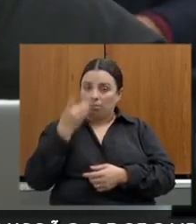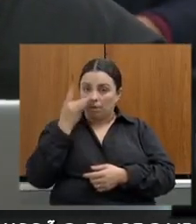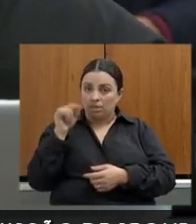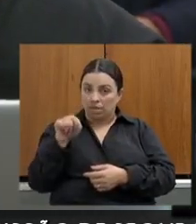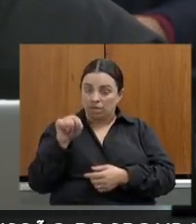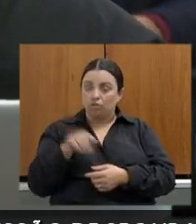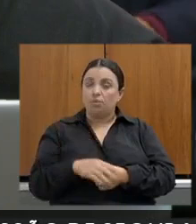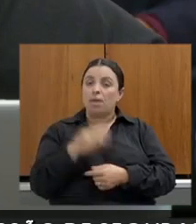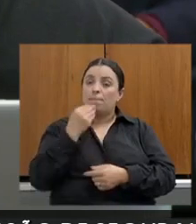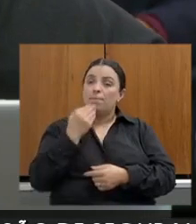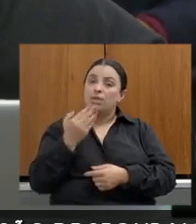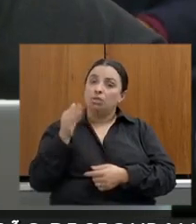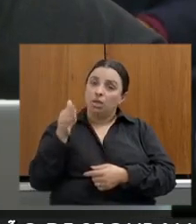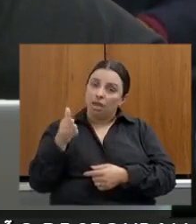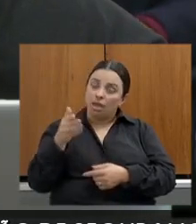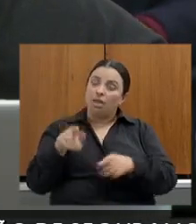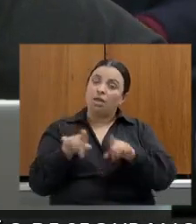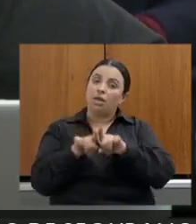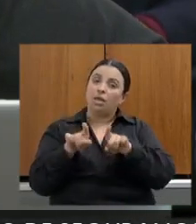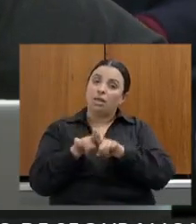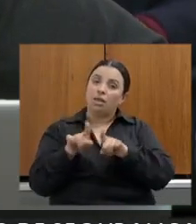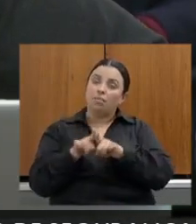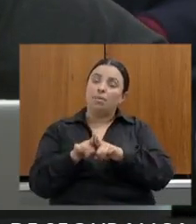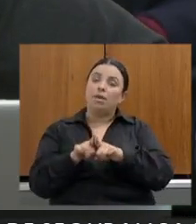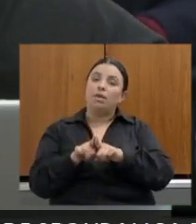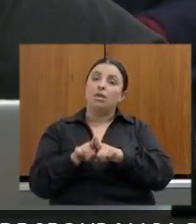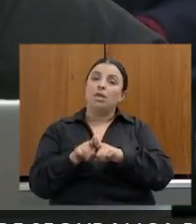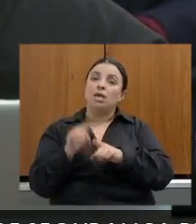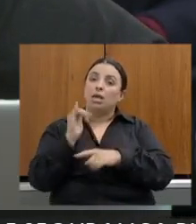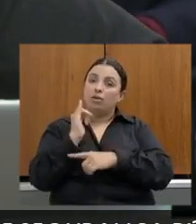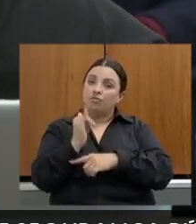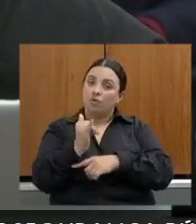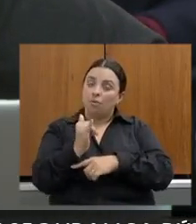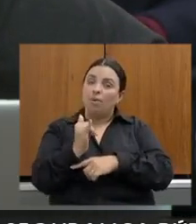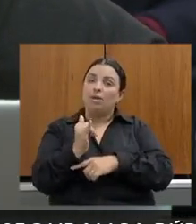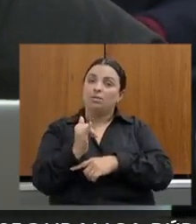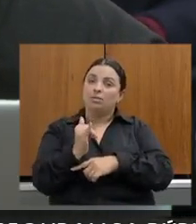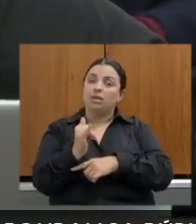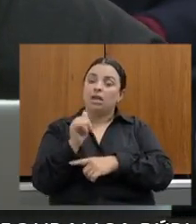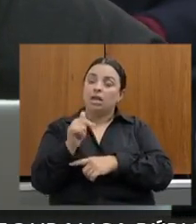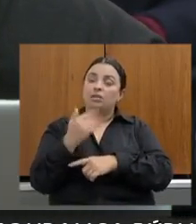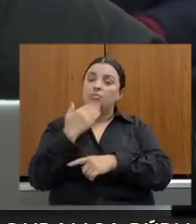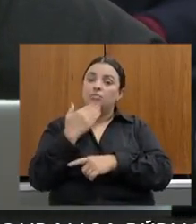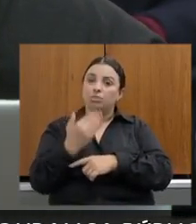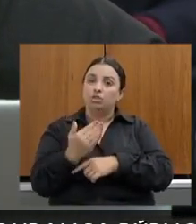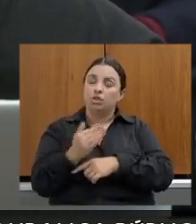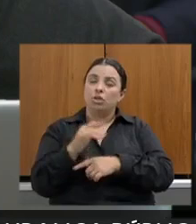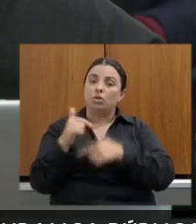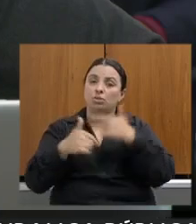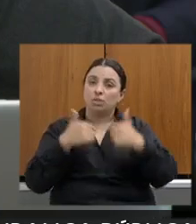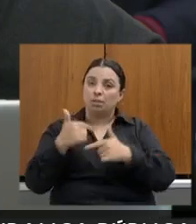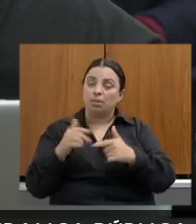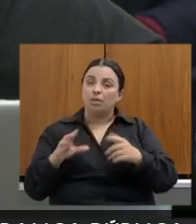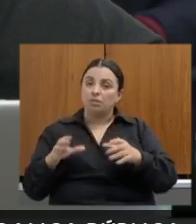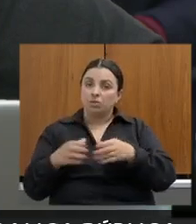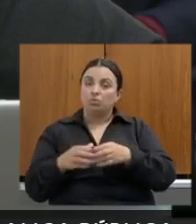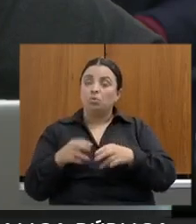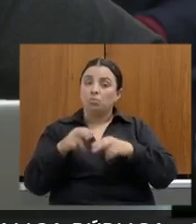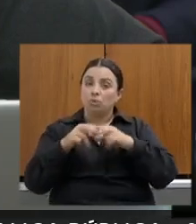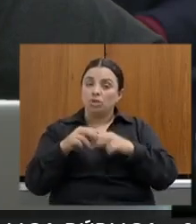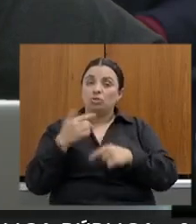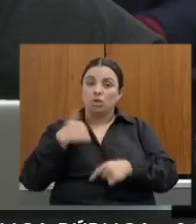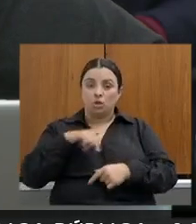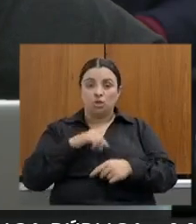passe essa informação dos trabalhos da comissão porque a nossa preocupação aqui é melhoria a a prestação